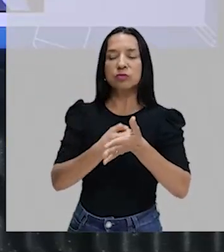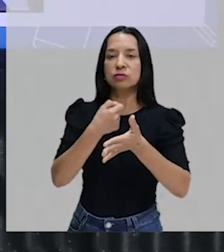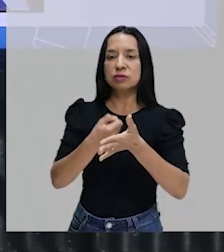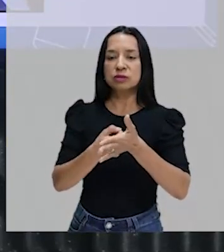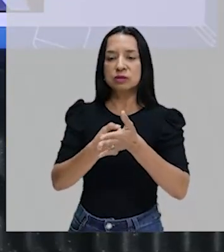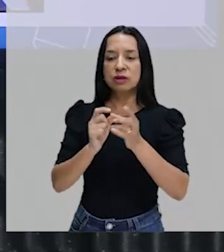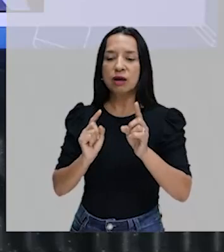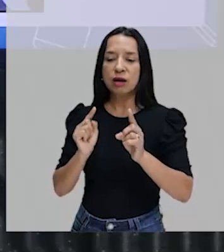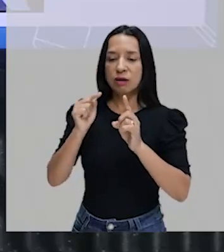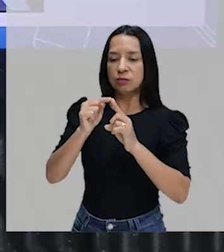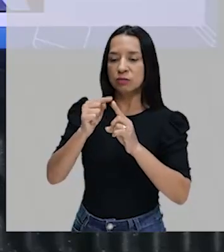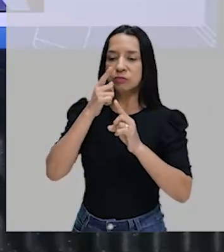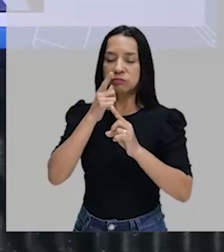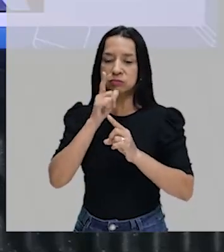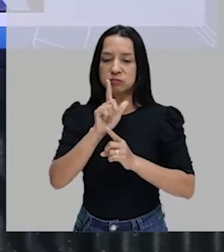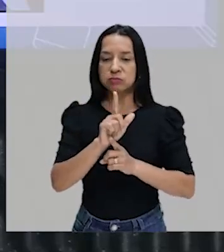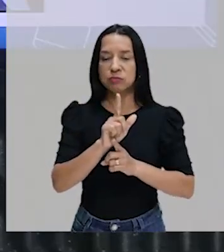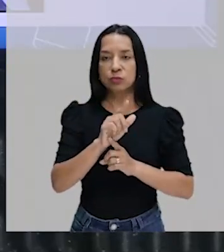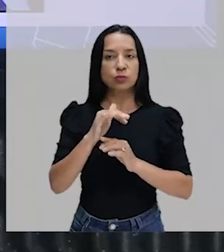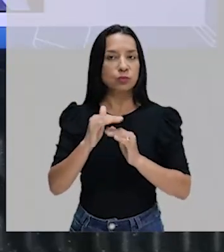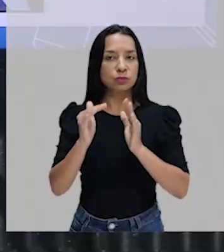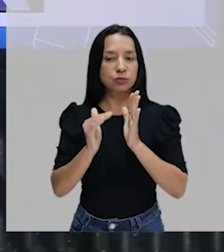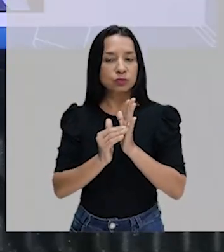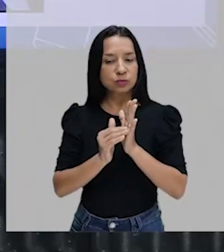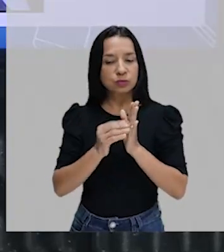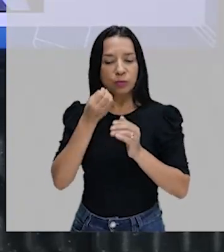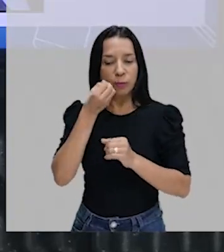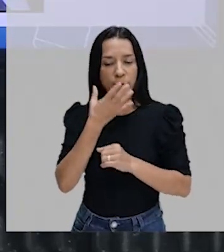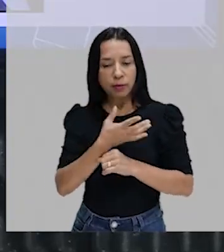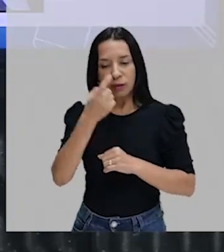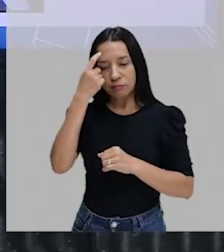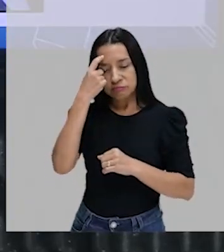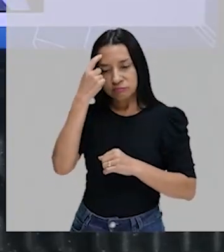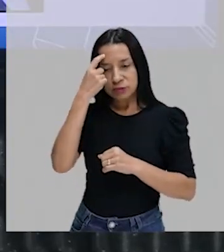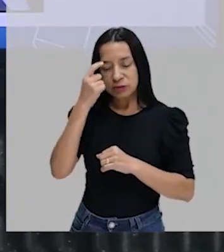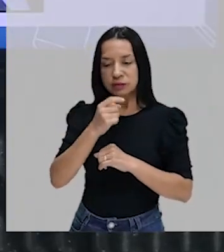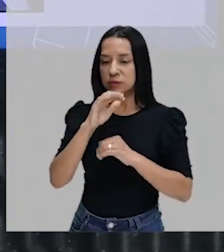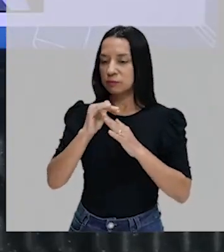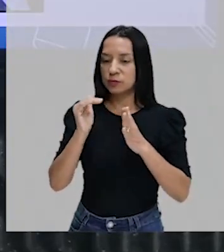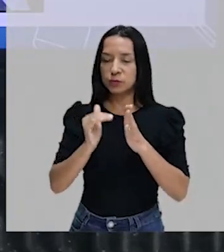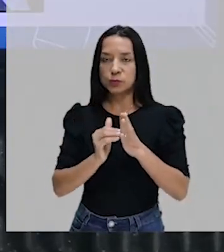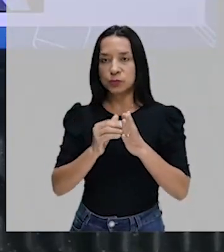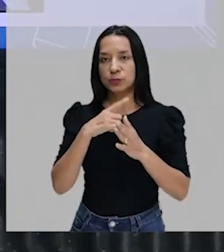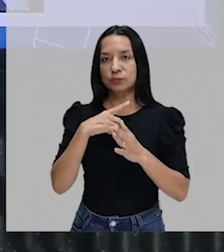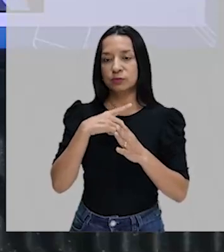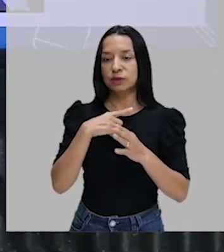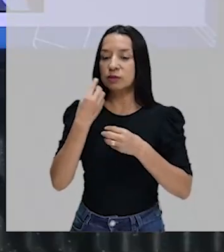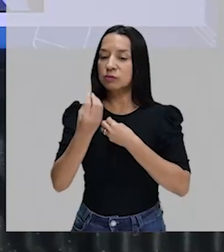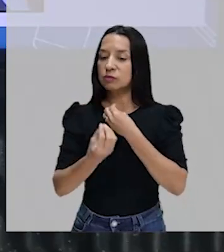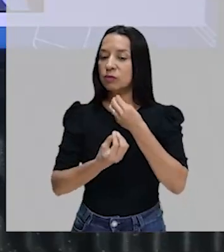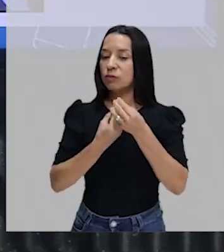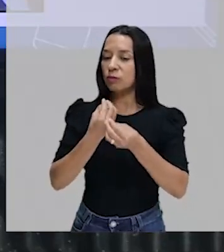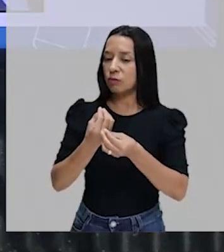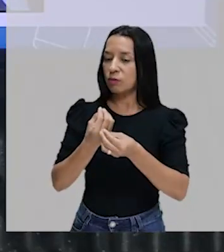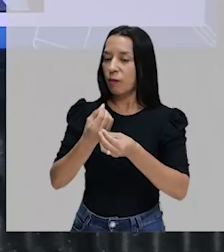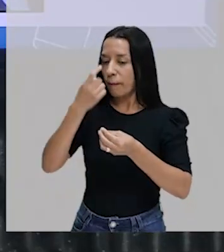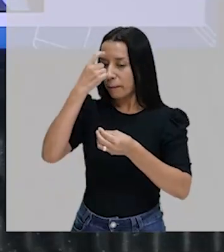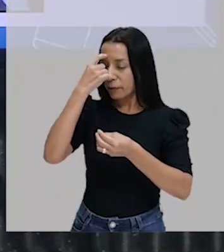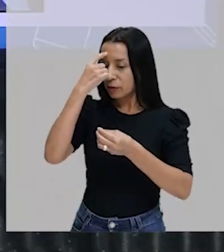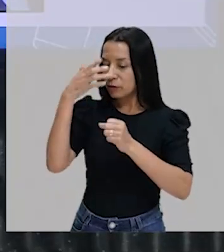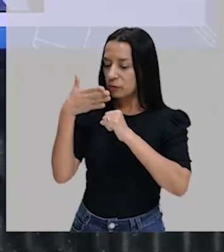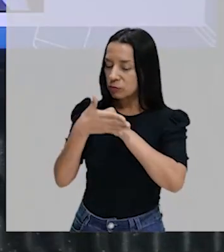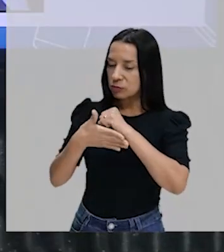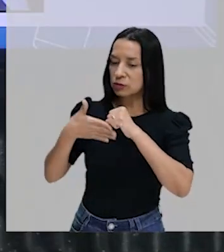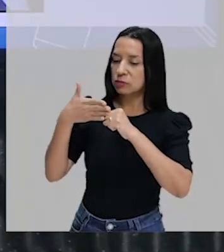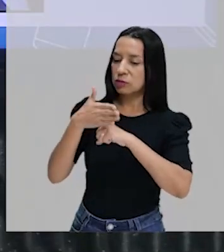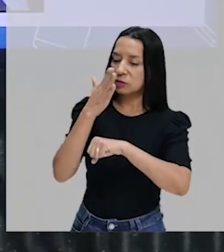esse objetivo. Tudo isso, obviamente, de forma bem racional. Tudo isso levando em consideração sempre os princípios